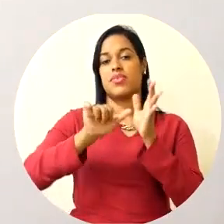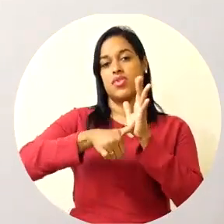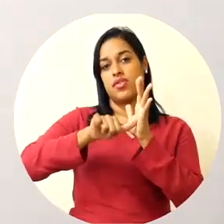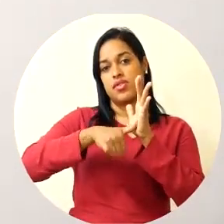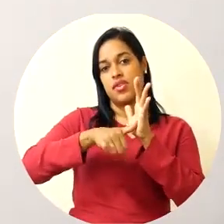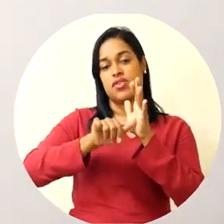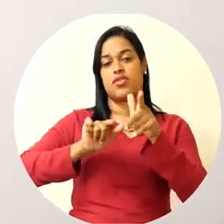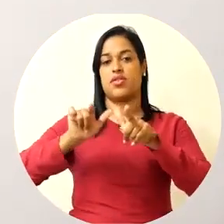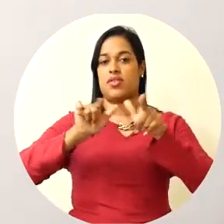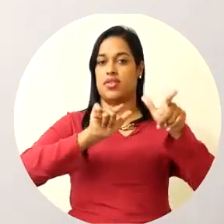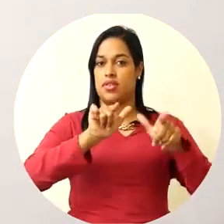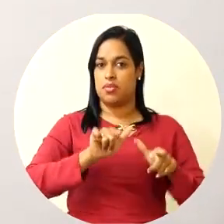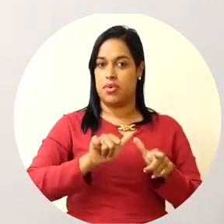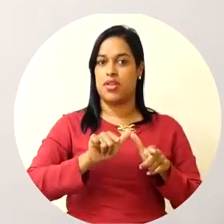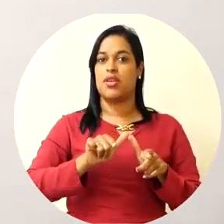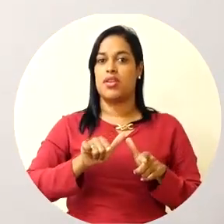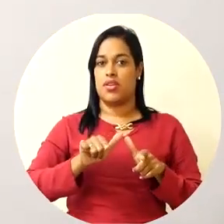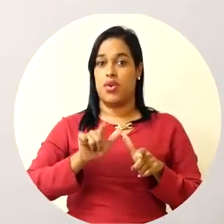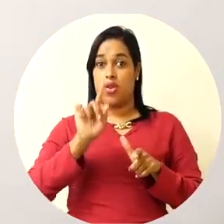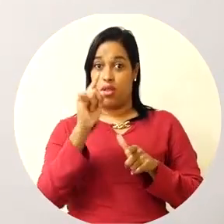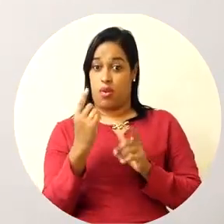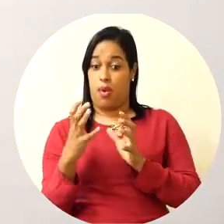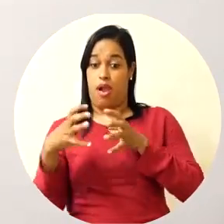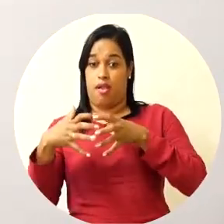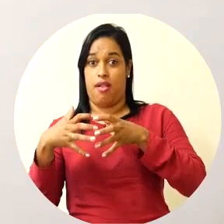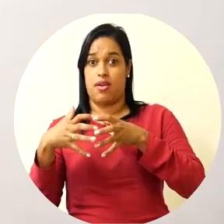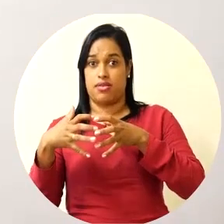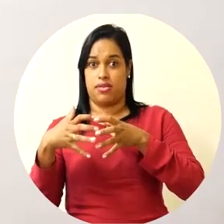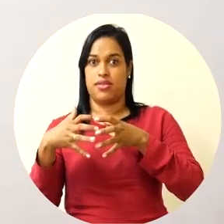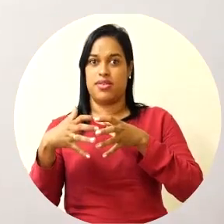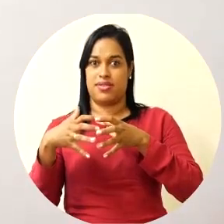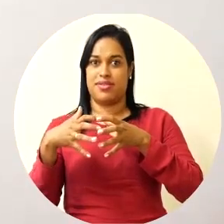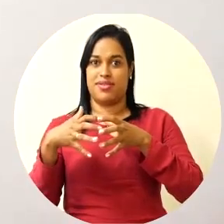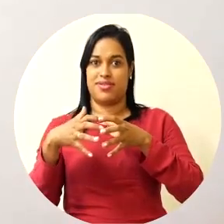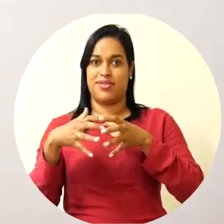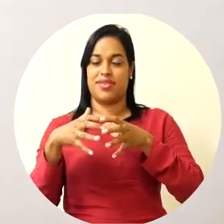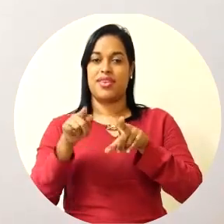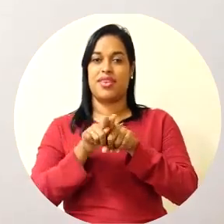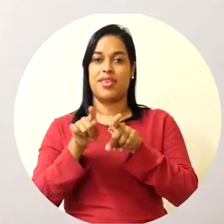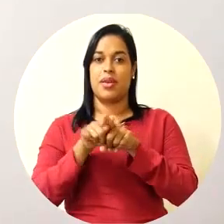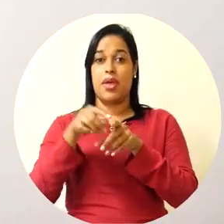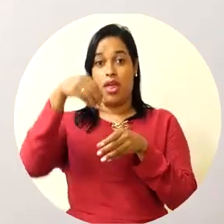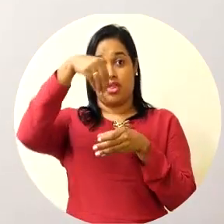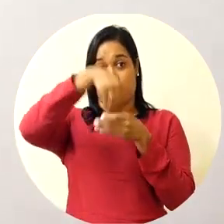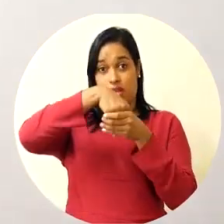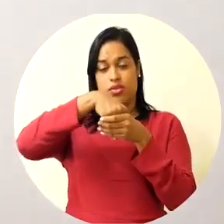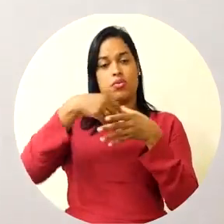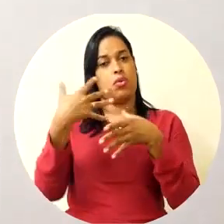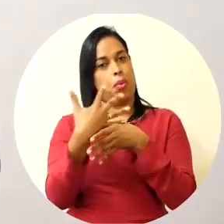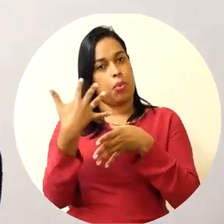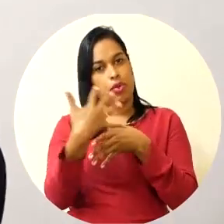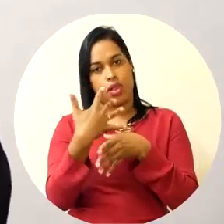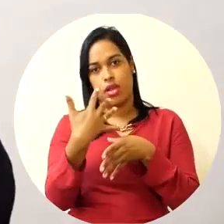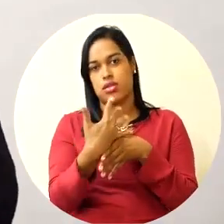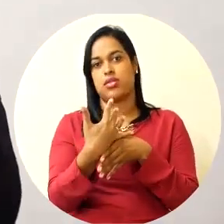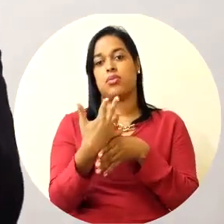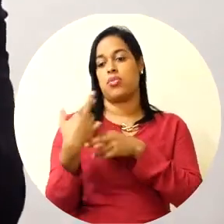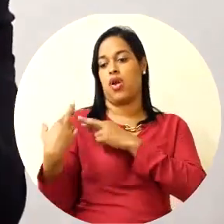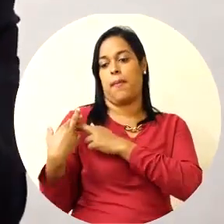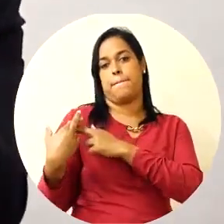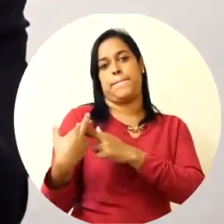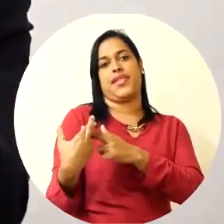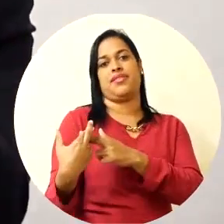as associações de trabalhadores de determinada classe operária que, dentro de um